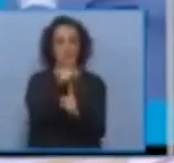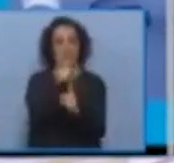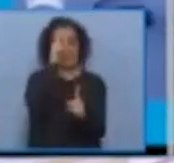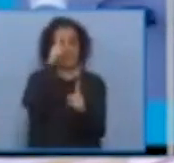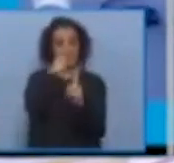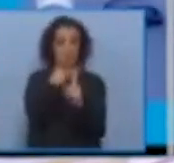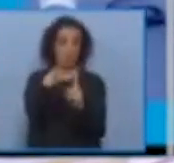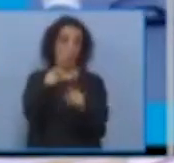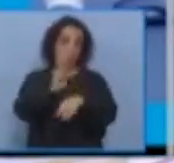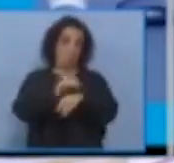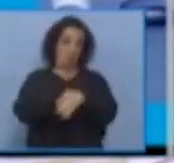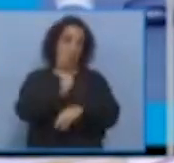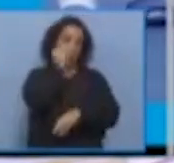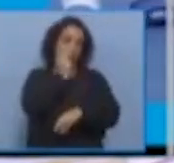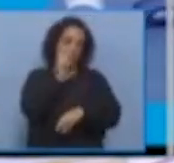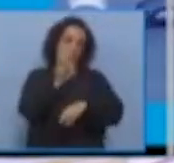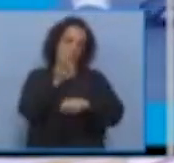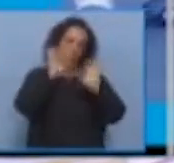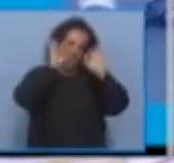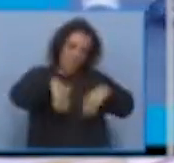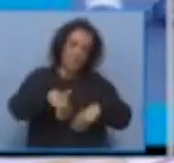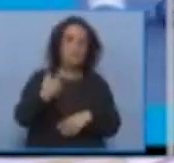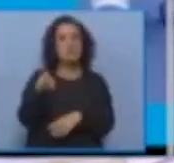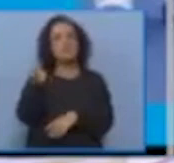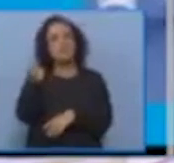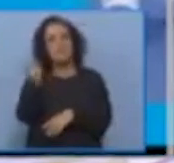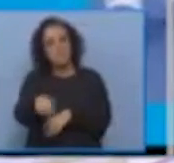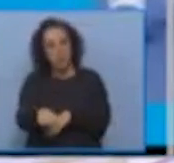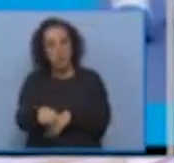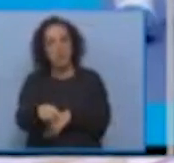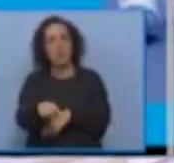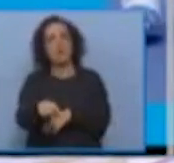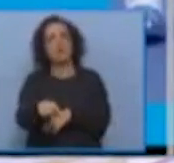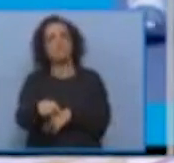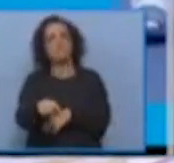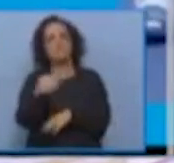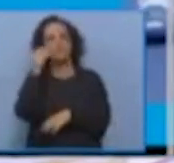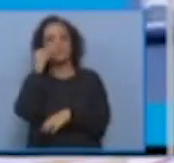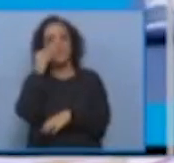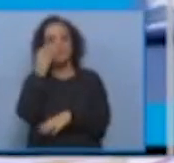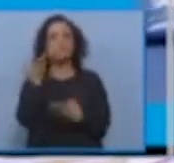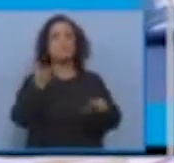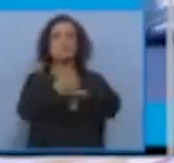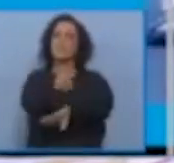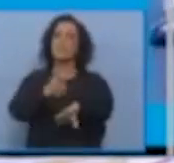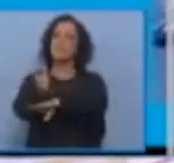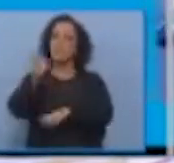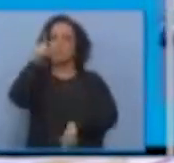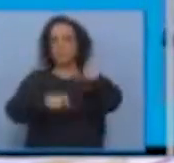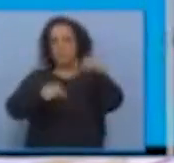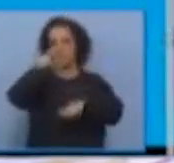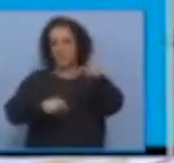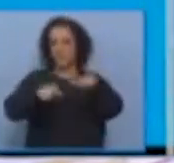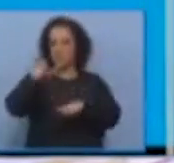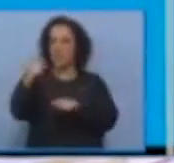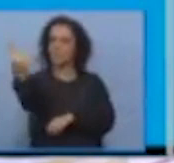pecado gravíssimo, como, sobretudo, também do ponto de vista da intervenção cívica, acolher as